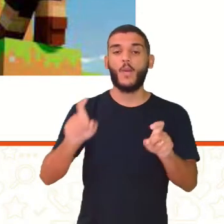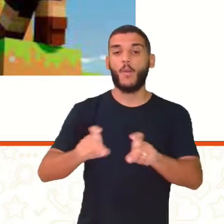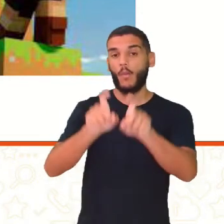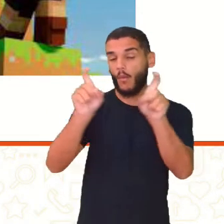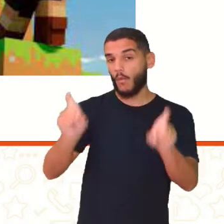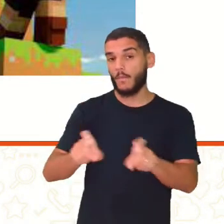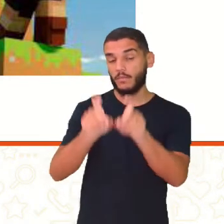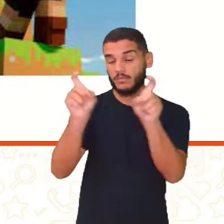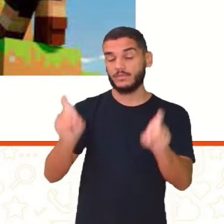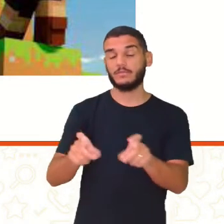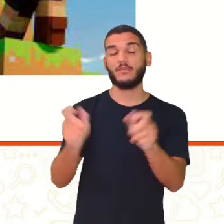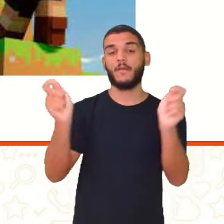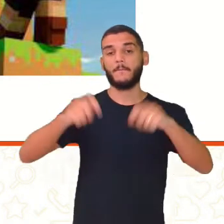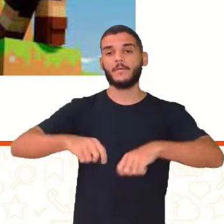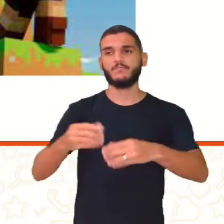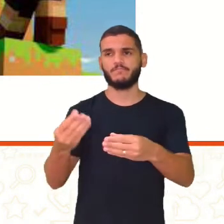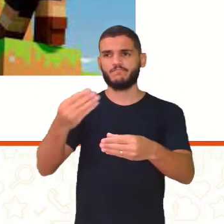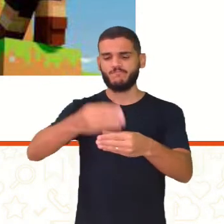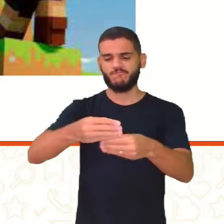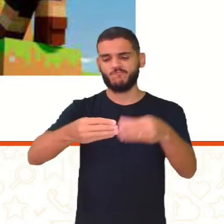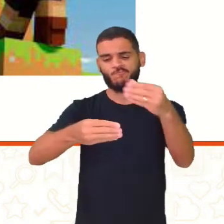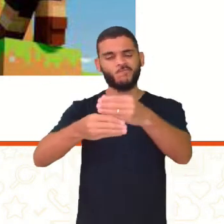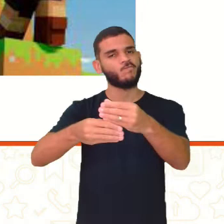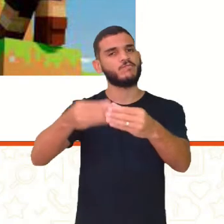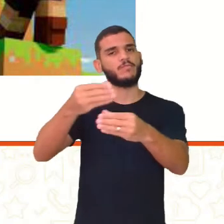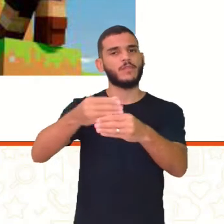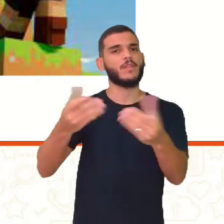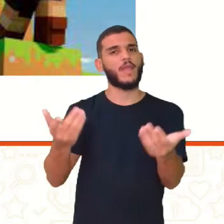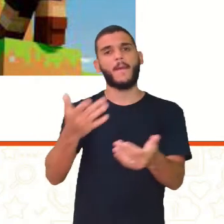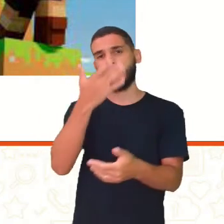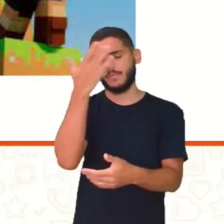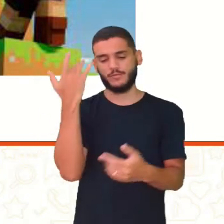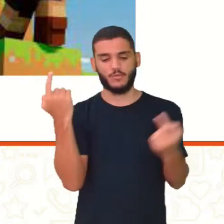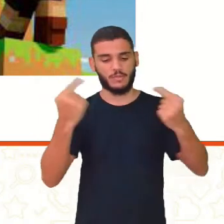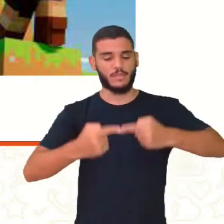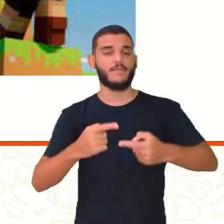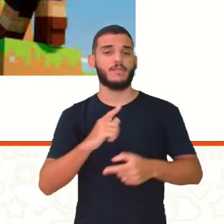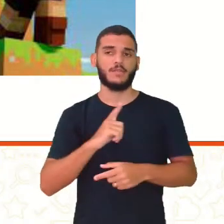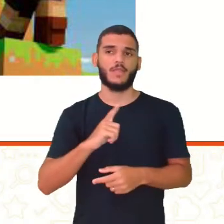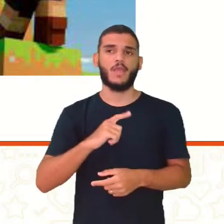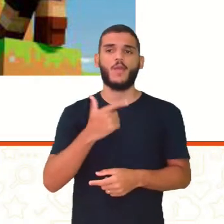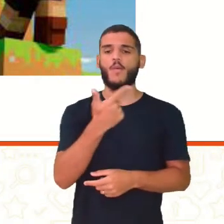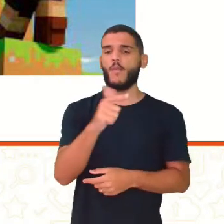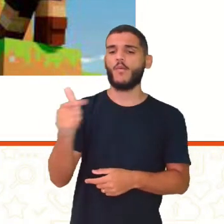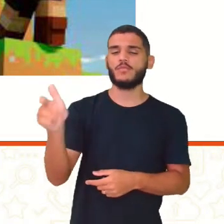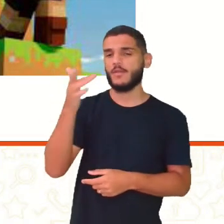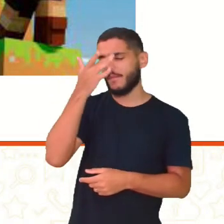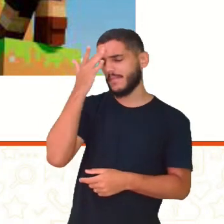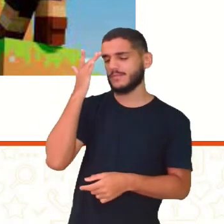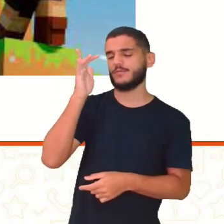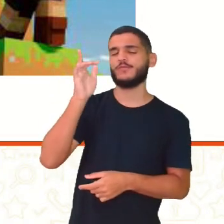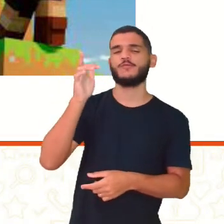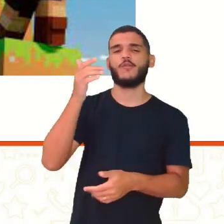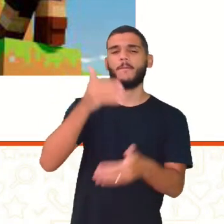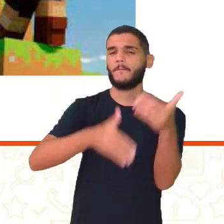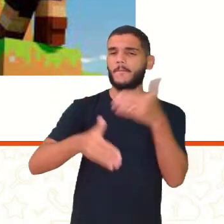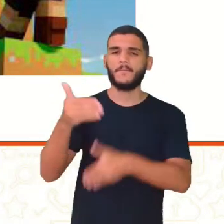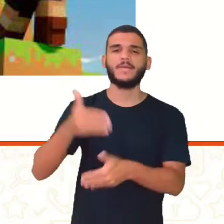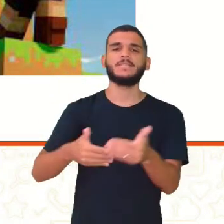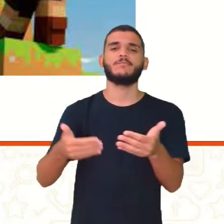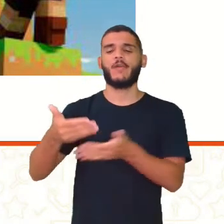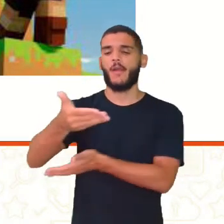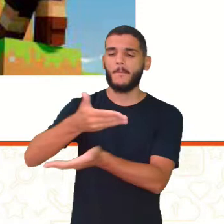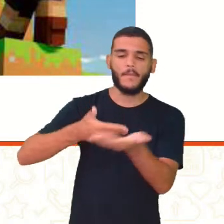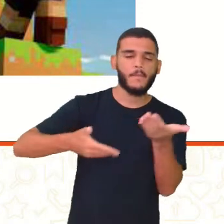possa montar e aí sendo desafiado, um jogo com outros colegas. Esse momento lúdico é